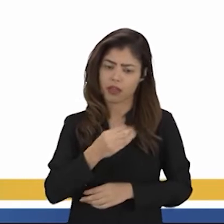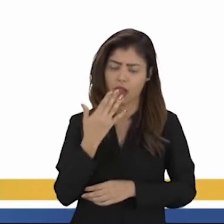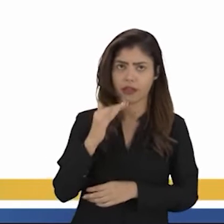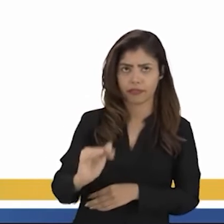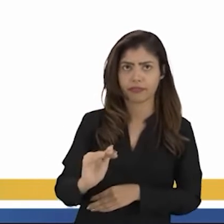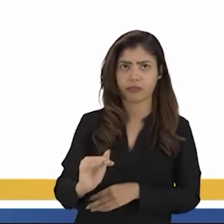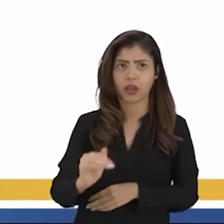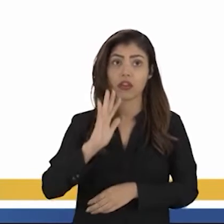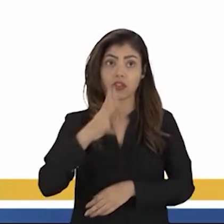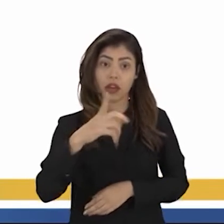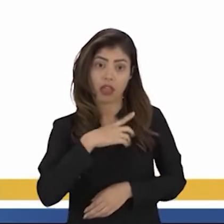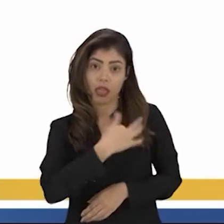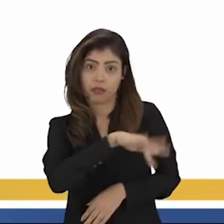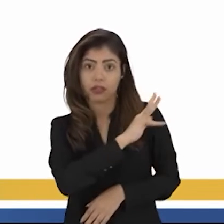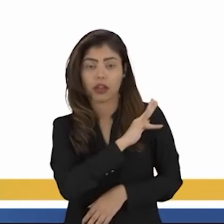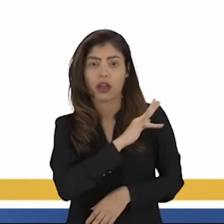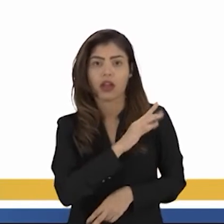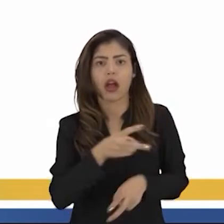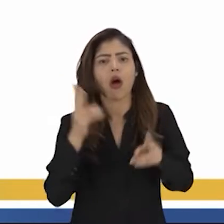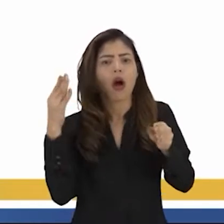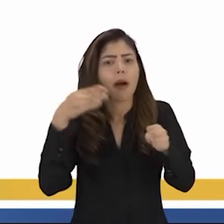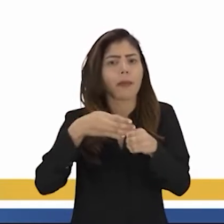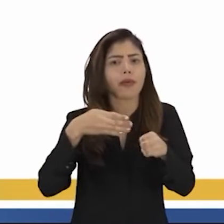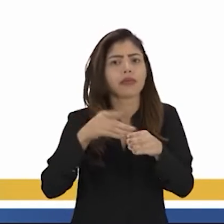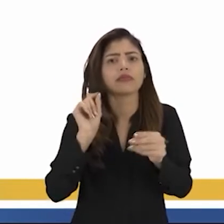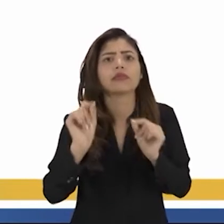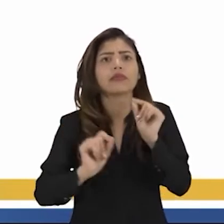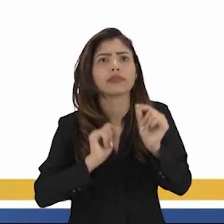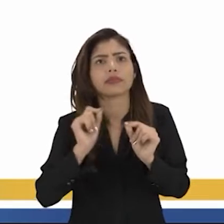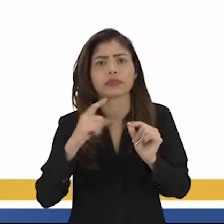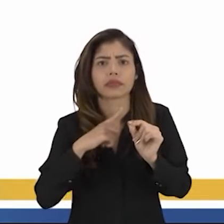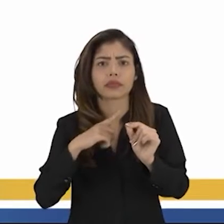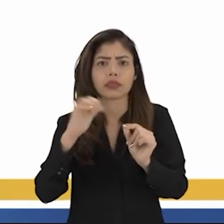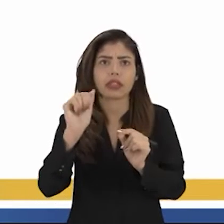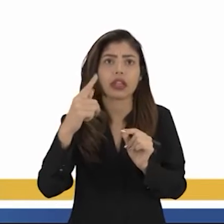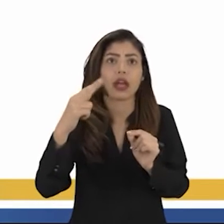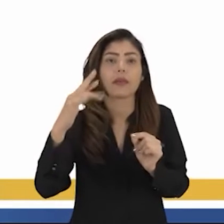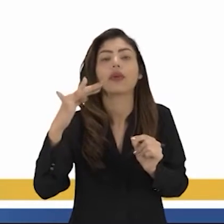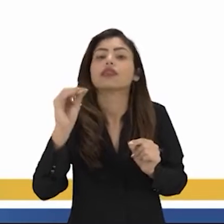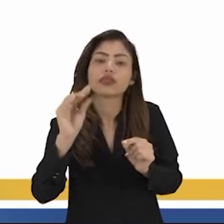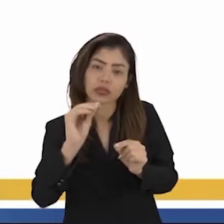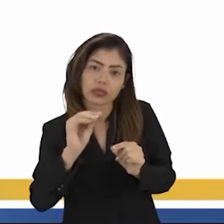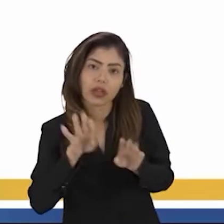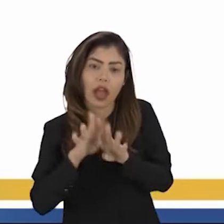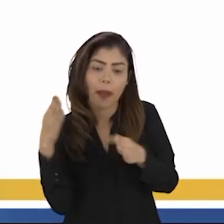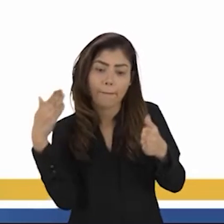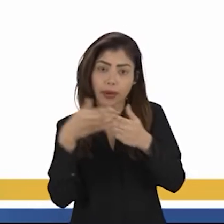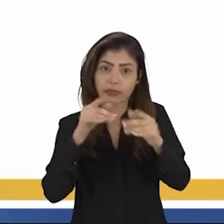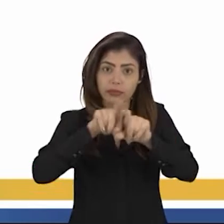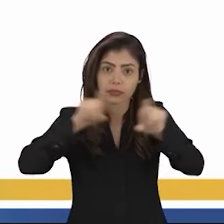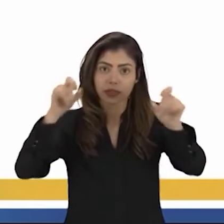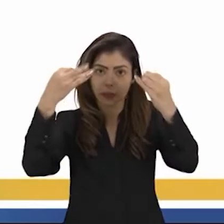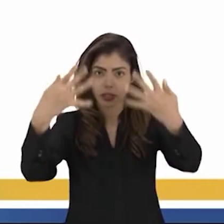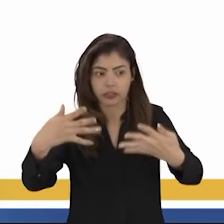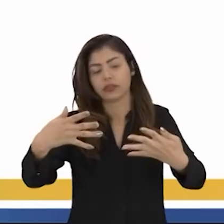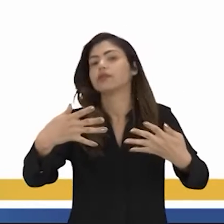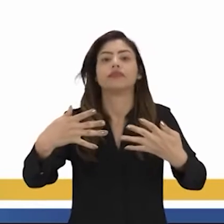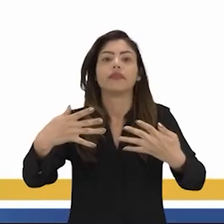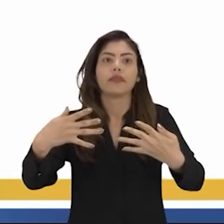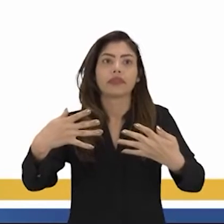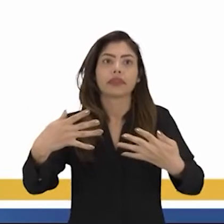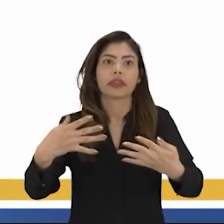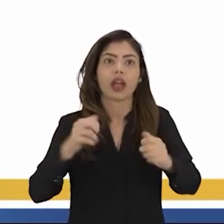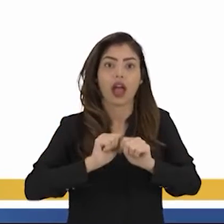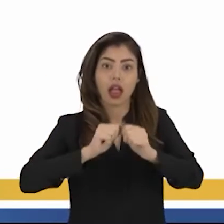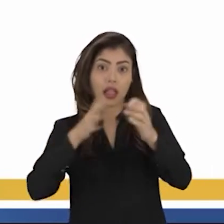está na faculdade. Observem o que é o aposto. Nós temos alguns tipos de aposto, mas queremos falar especificamente do explicativo.